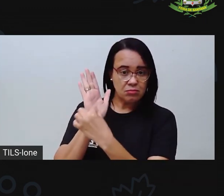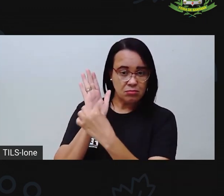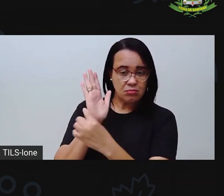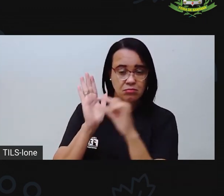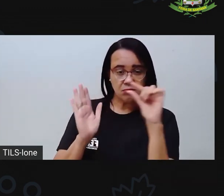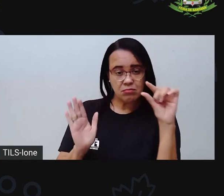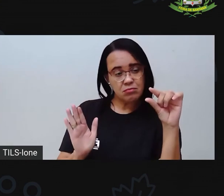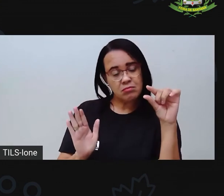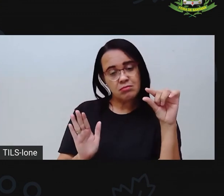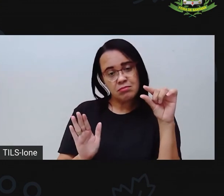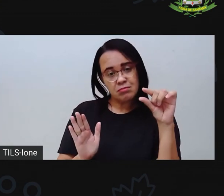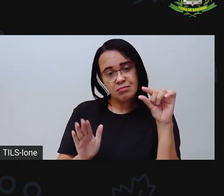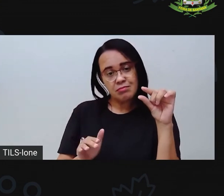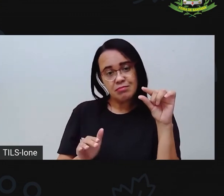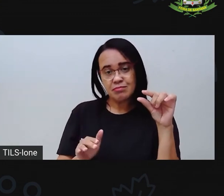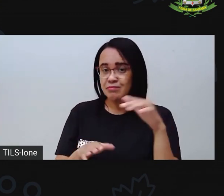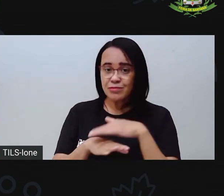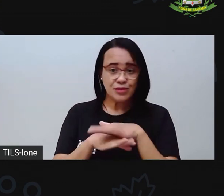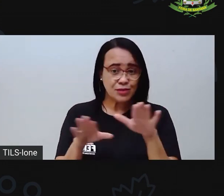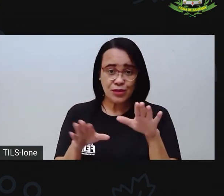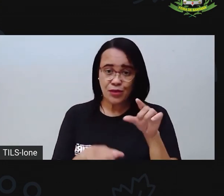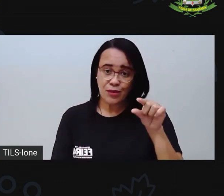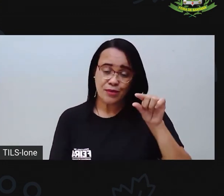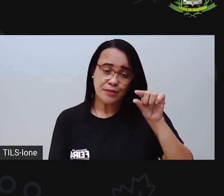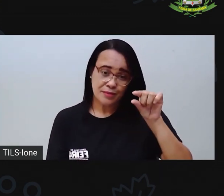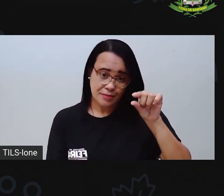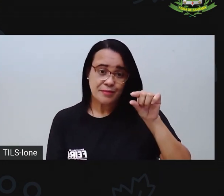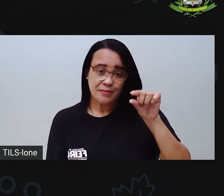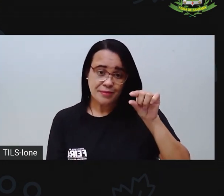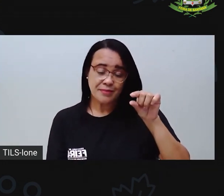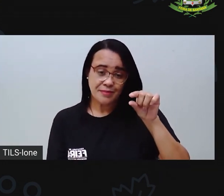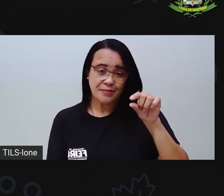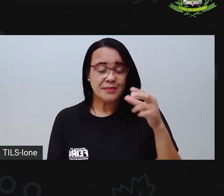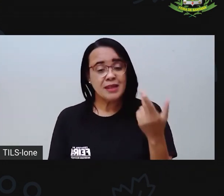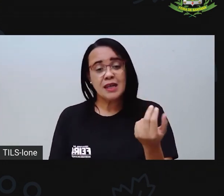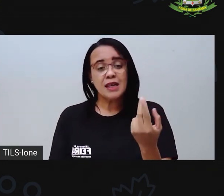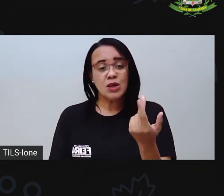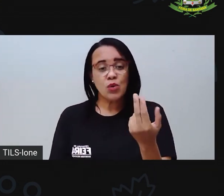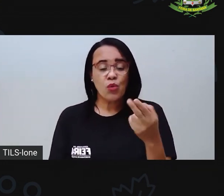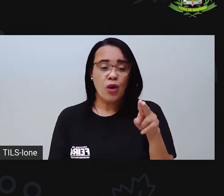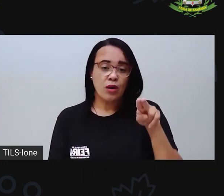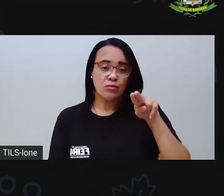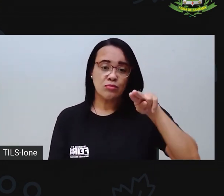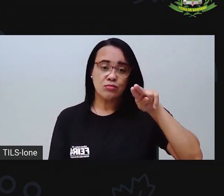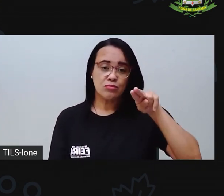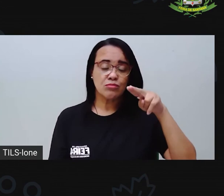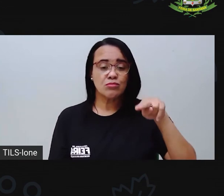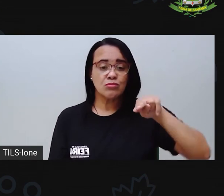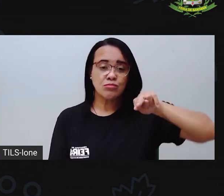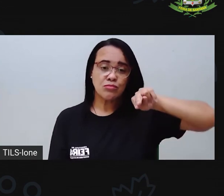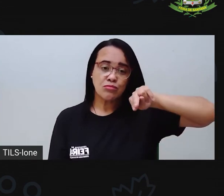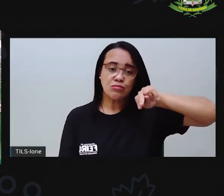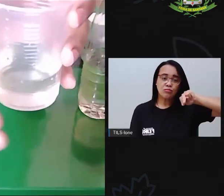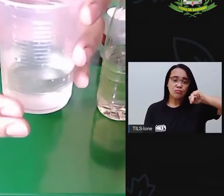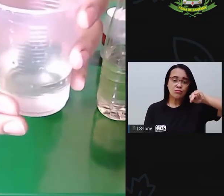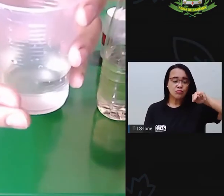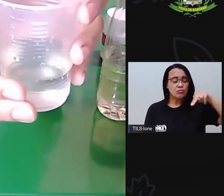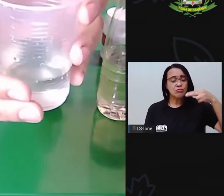ó, dois dedinhos. Deixa a Pro virar aqui, aí, dois dedinhos, ó. Vai aproximar para vocês verem.